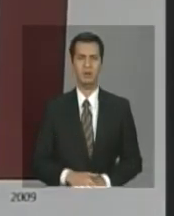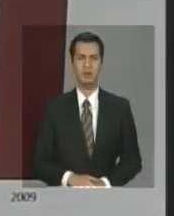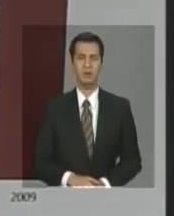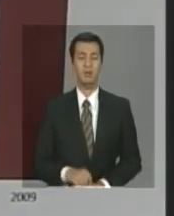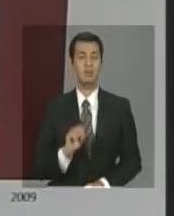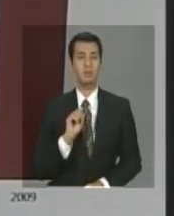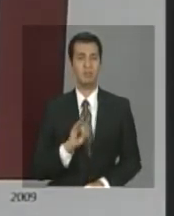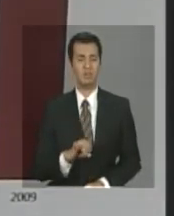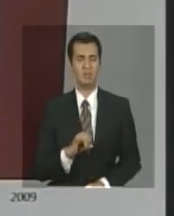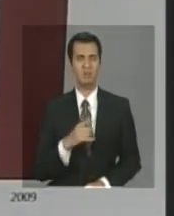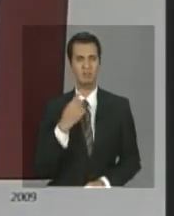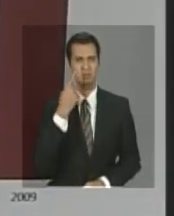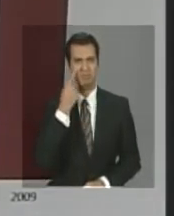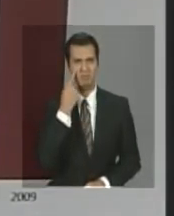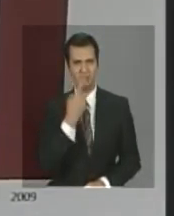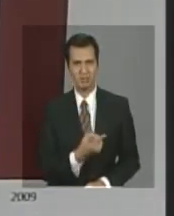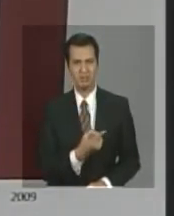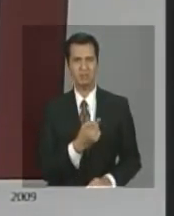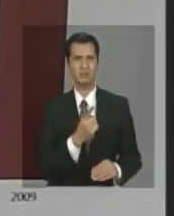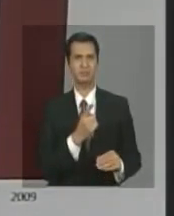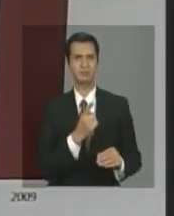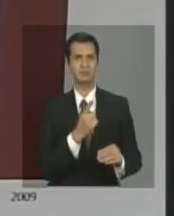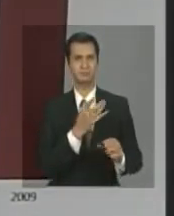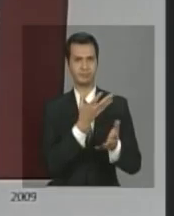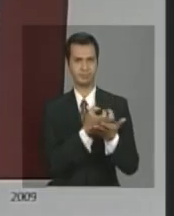considerando pobres, né, portanto,